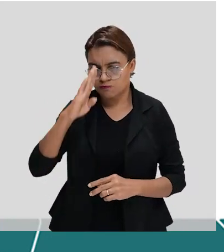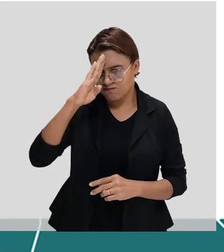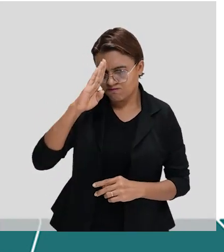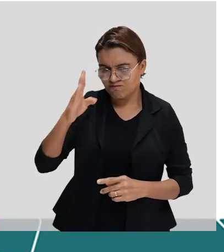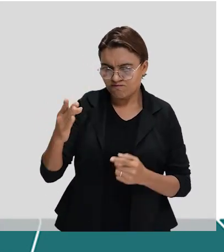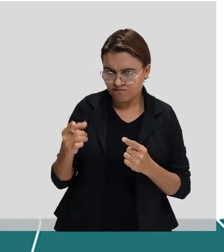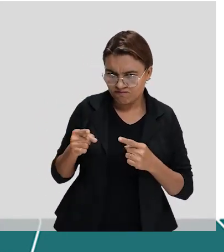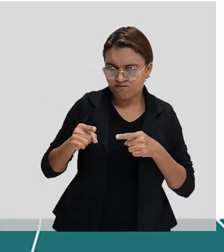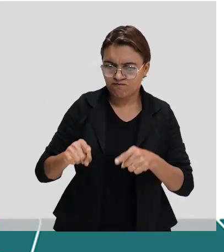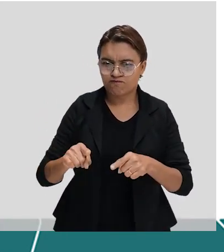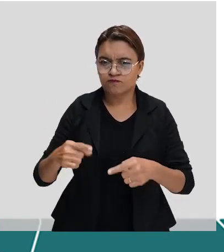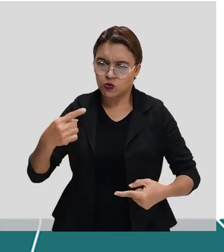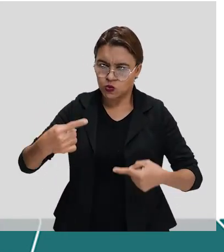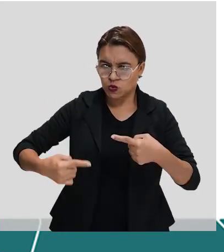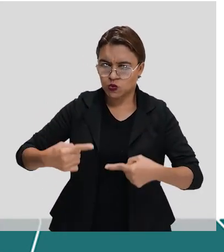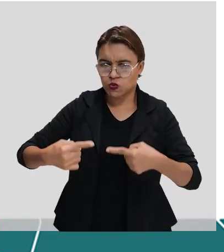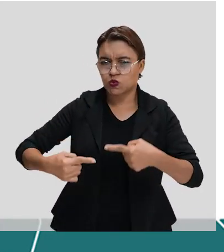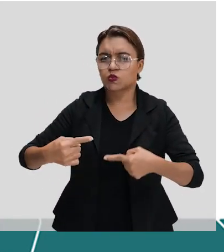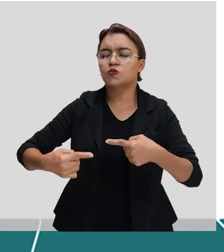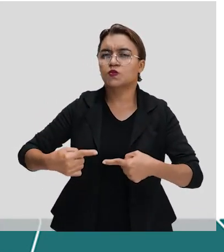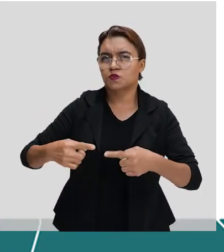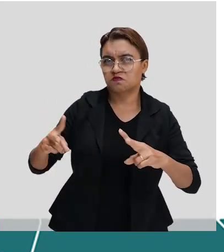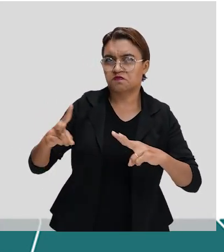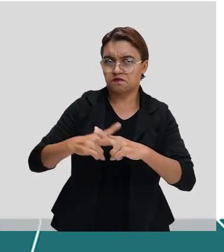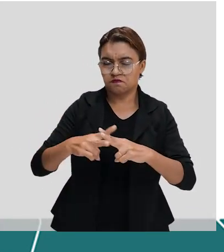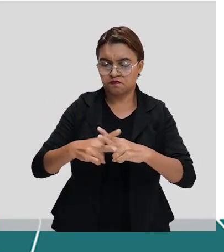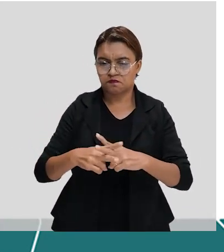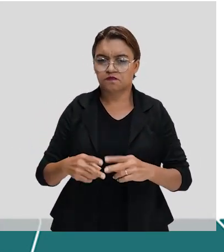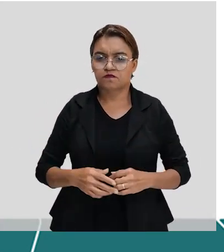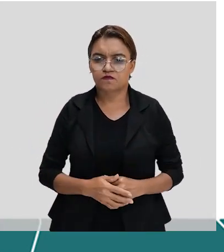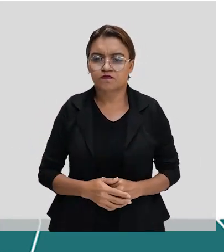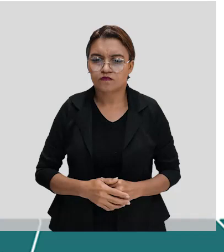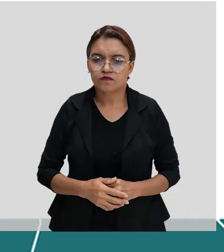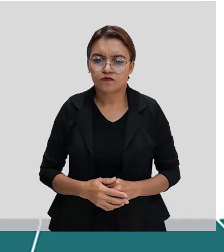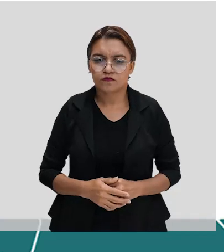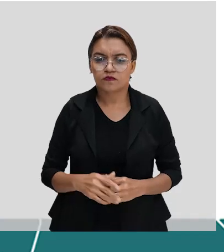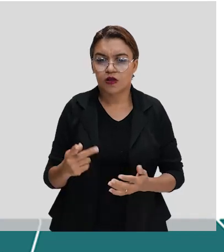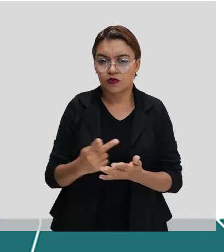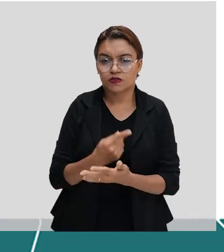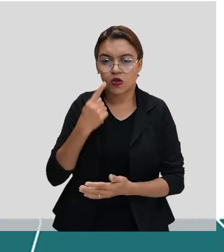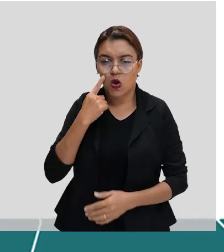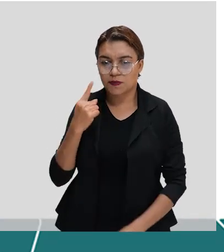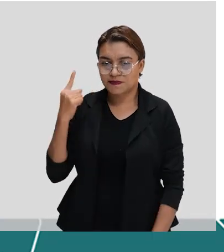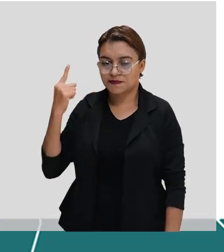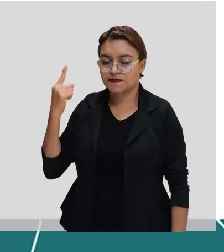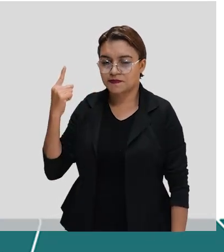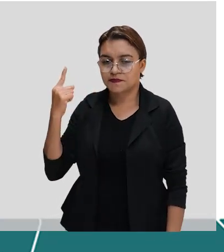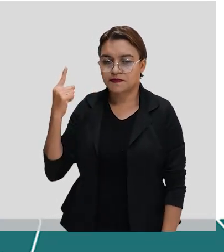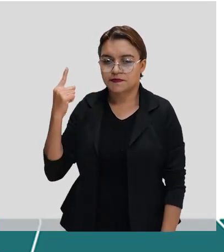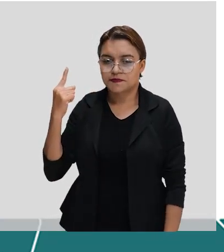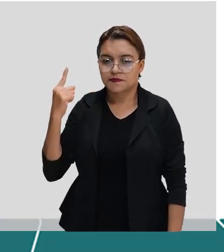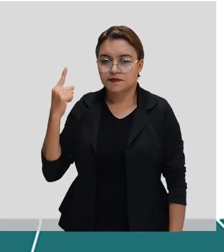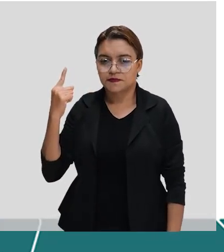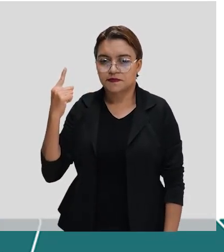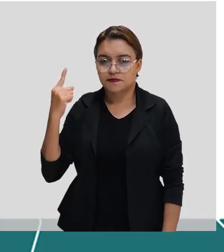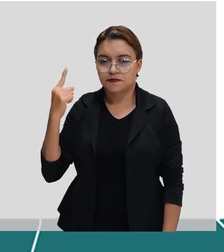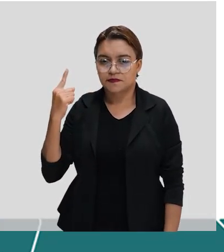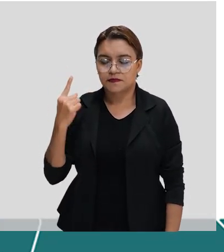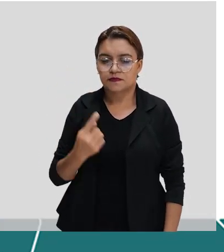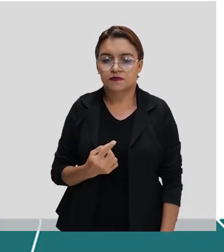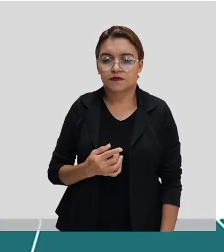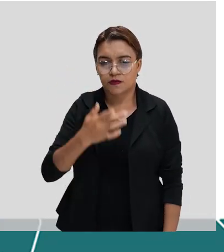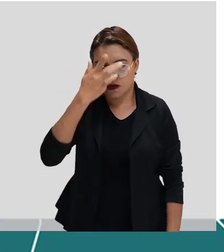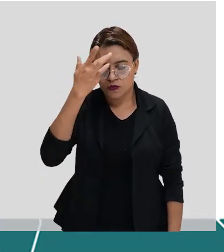direto. Tem a ver com o combate direto. É o que está acontecendo aqui no momento. Ó. Por exemplo, esses dois